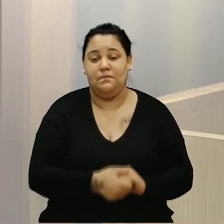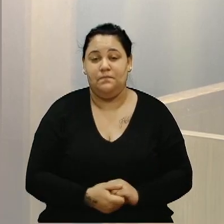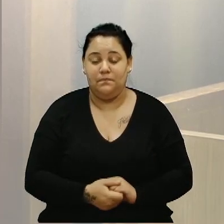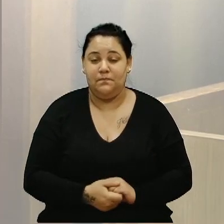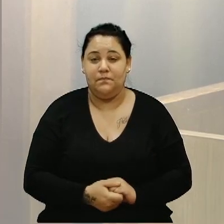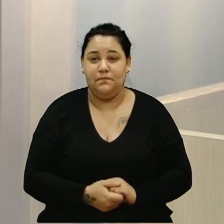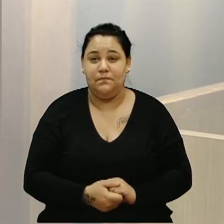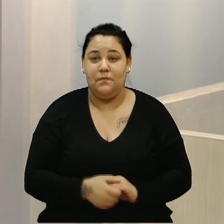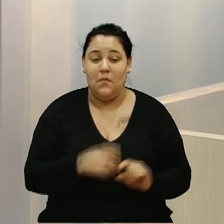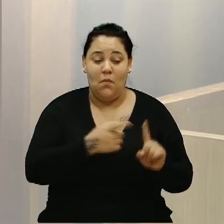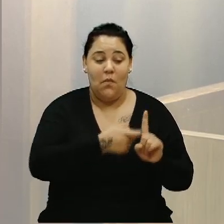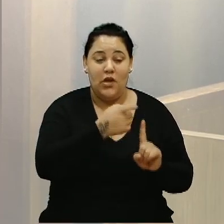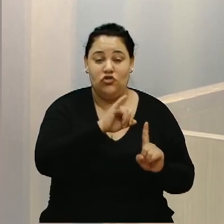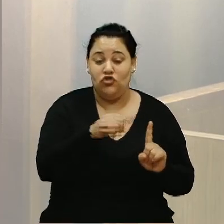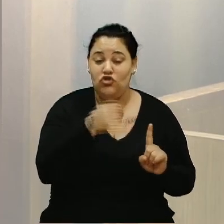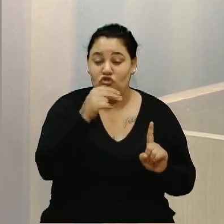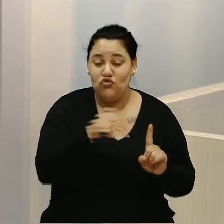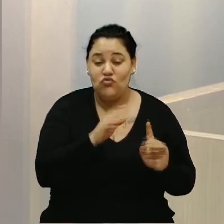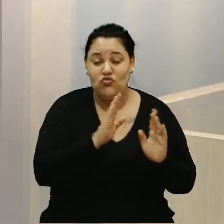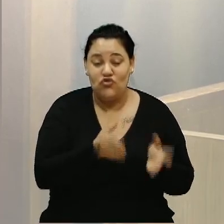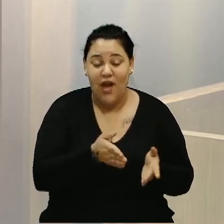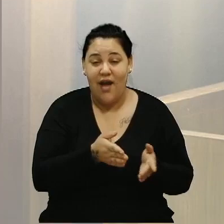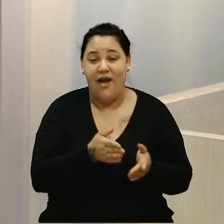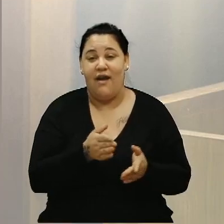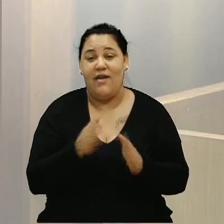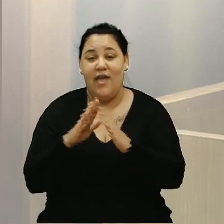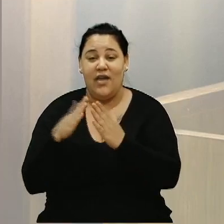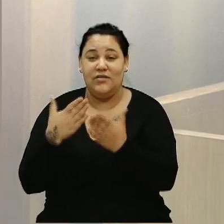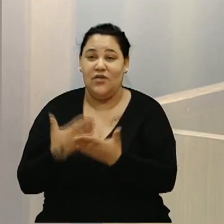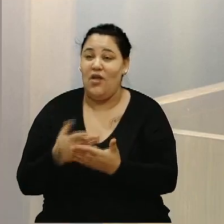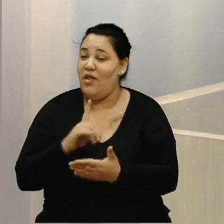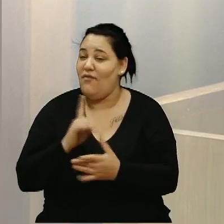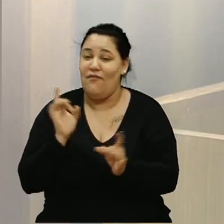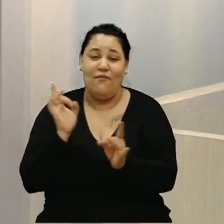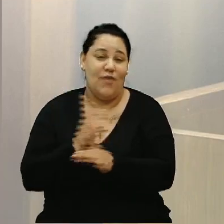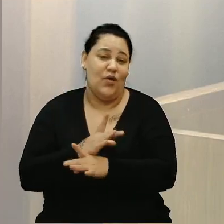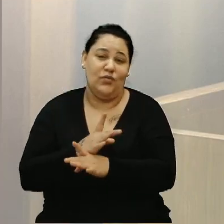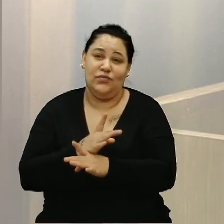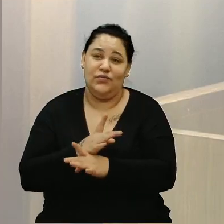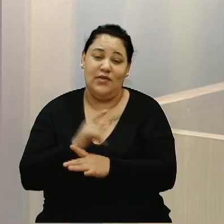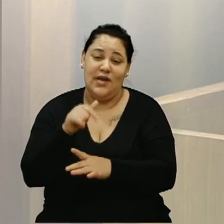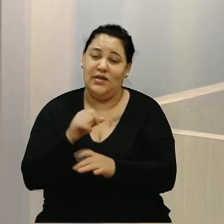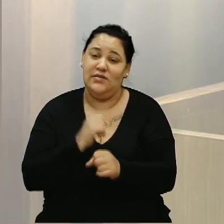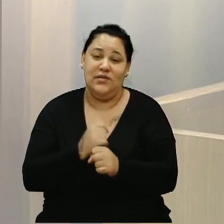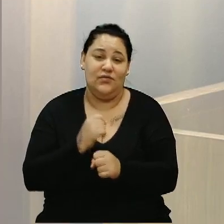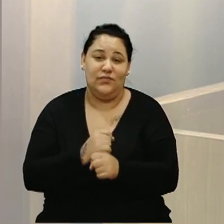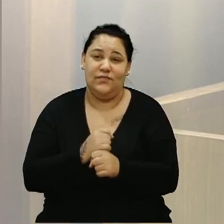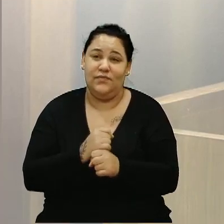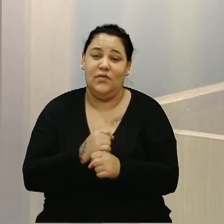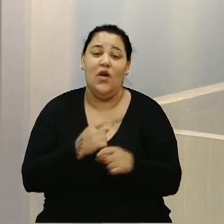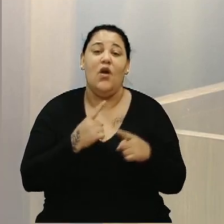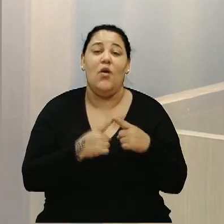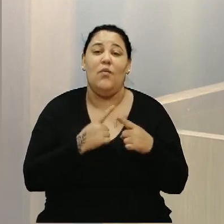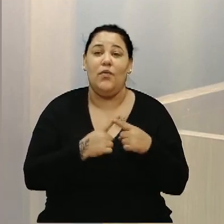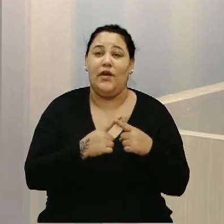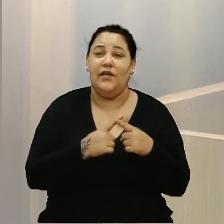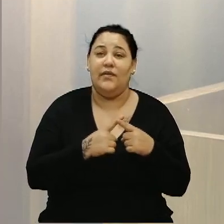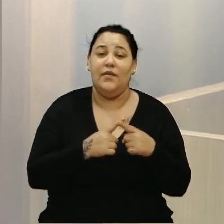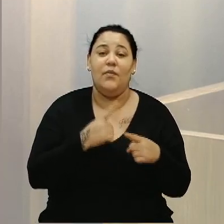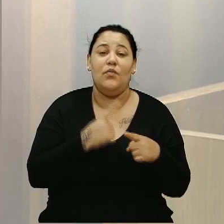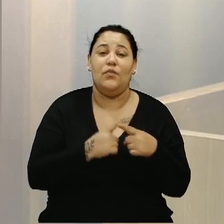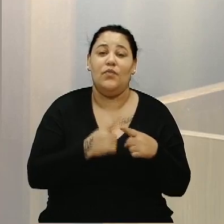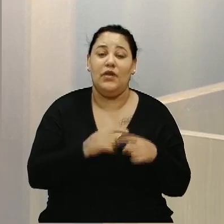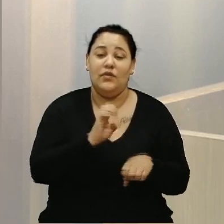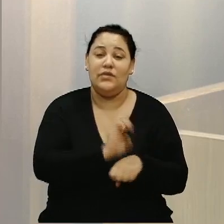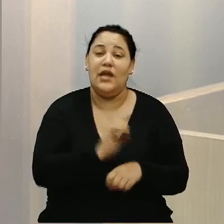Nós estamos no mês de junho e o Apolinário não vai ficar pronto nesse ano, porque o Estado do